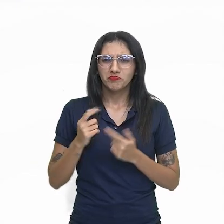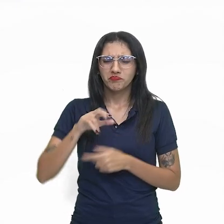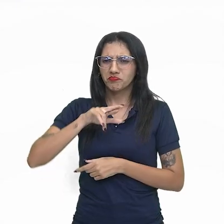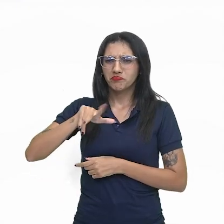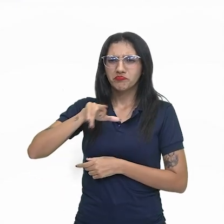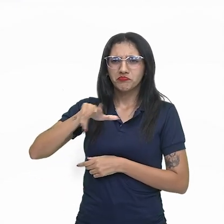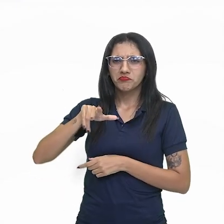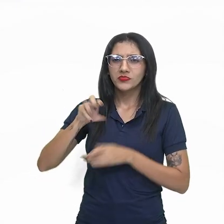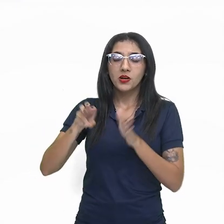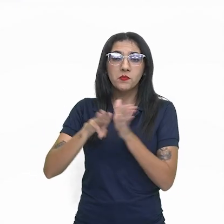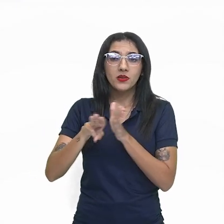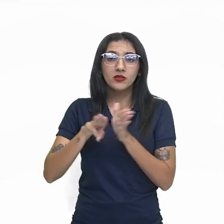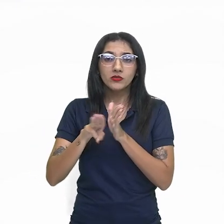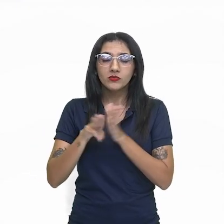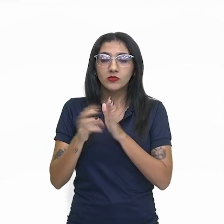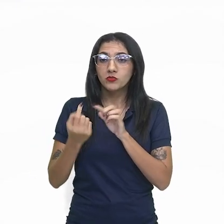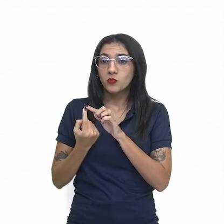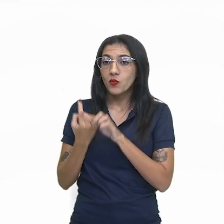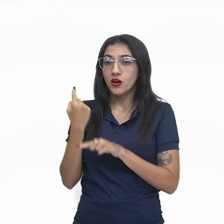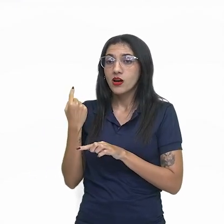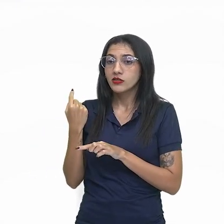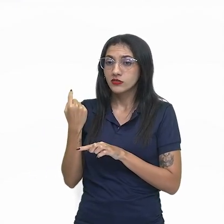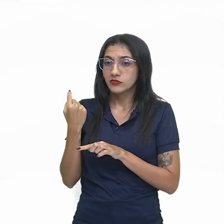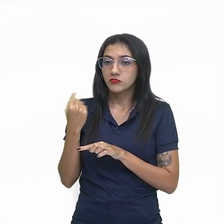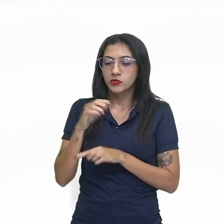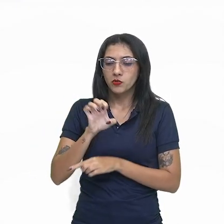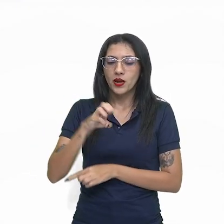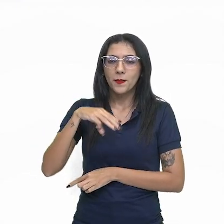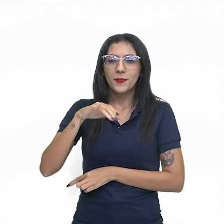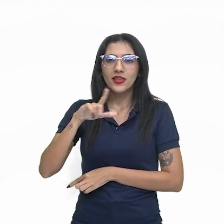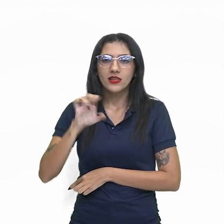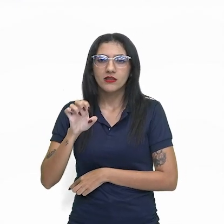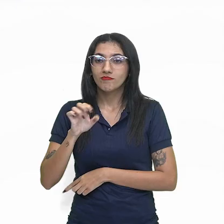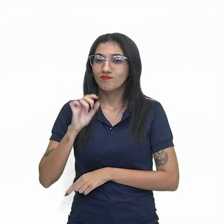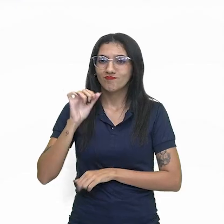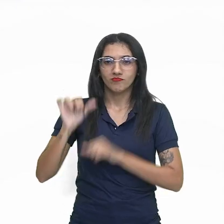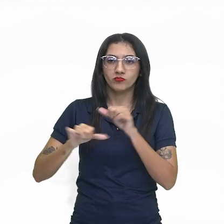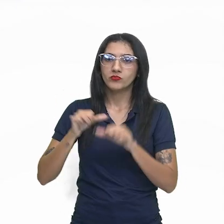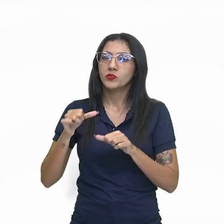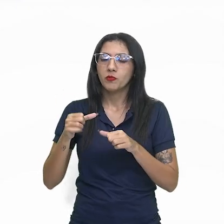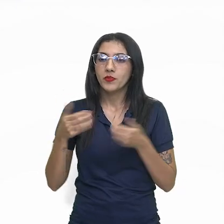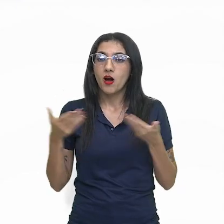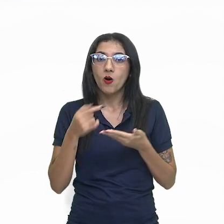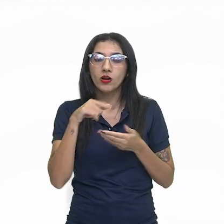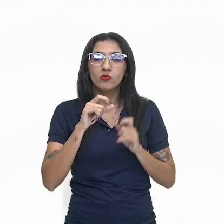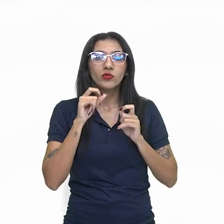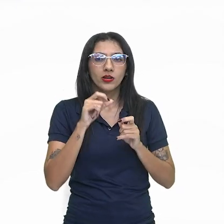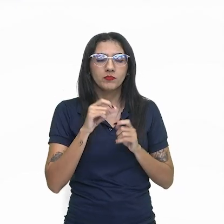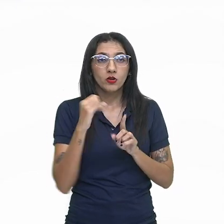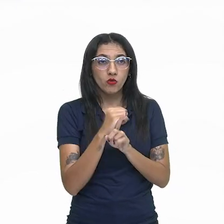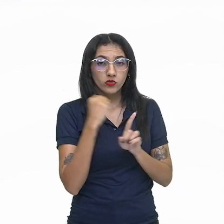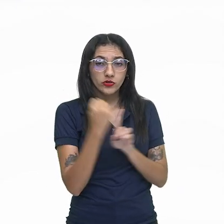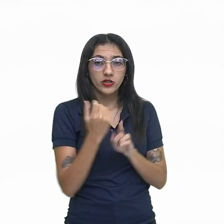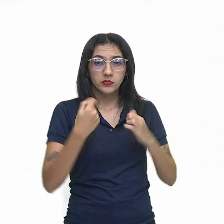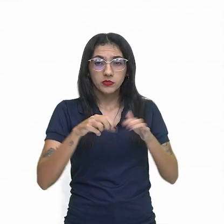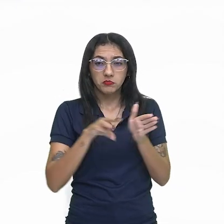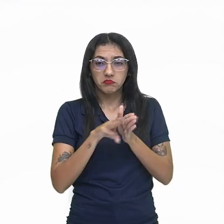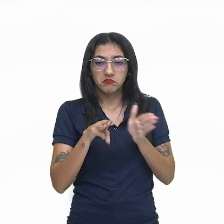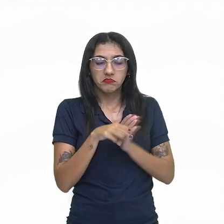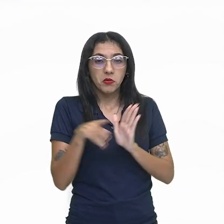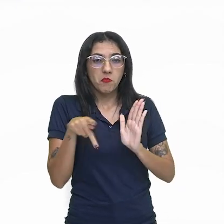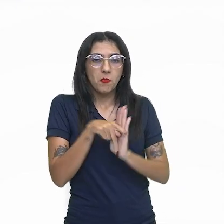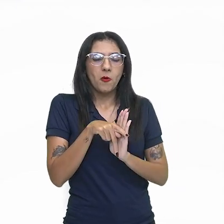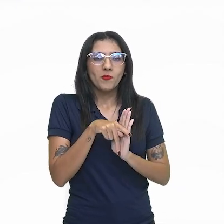à metodologia de Emile Durkheim. É preciso que a sociologia crie seus próprios métodos,